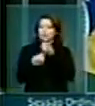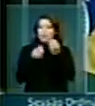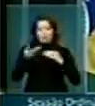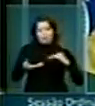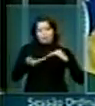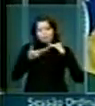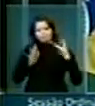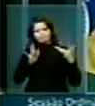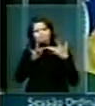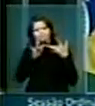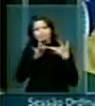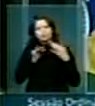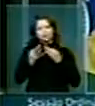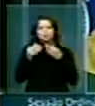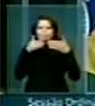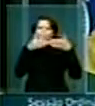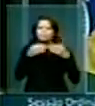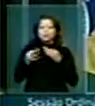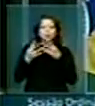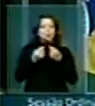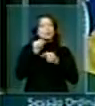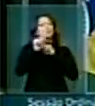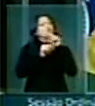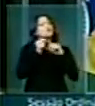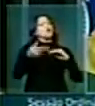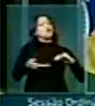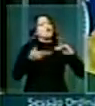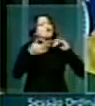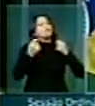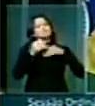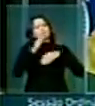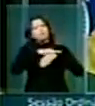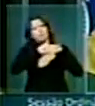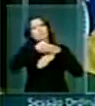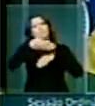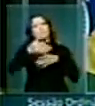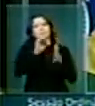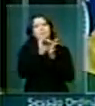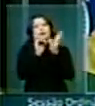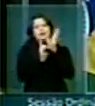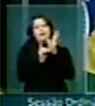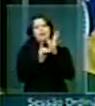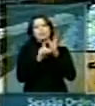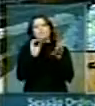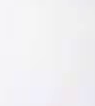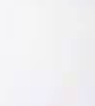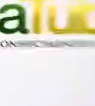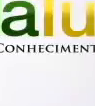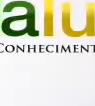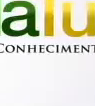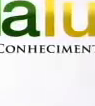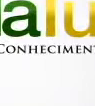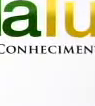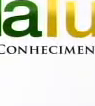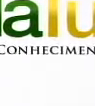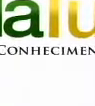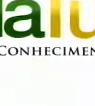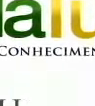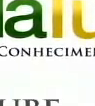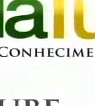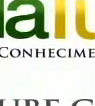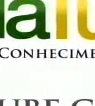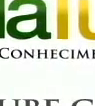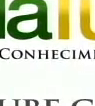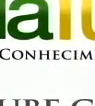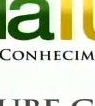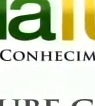brasileiro e atender esse pedido, que é do Parlamento, de prorrogar o decreto de restos a pagar. Muito obrigado, presidente. presidente. Obrigado.